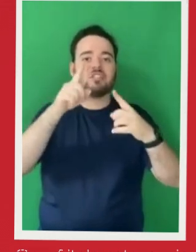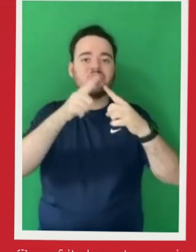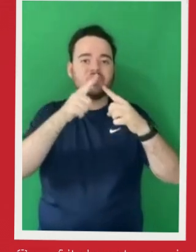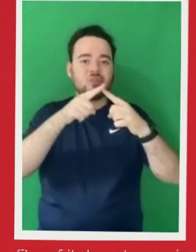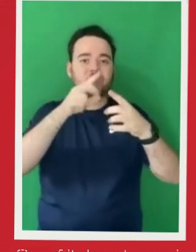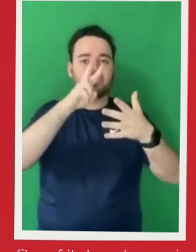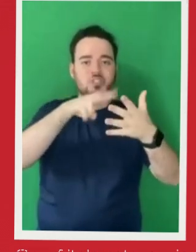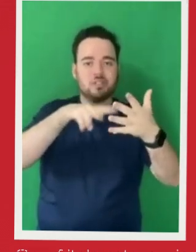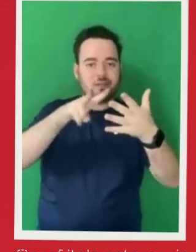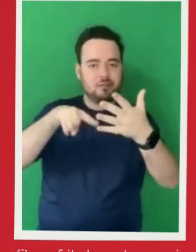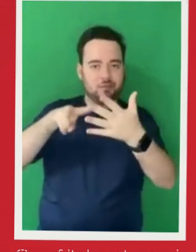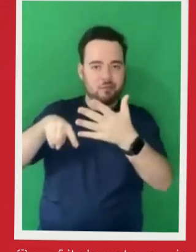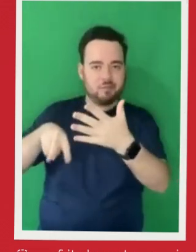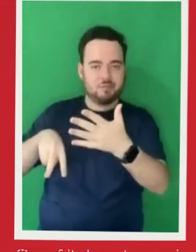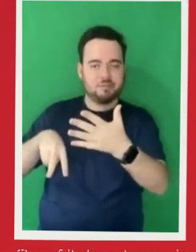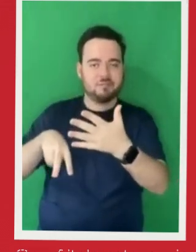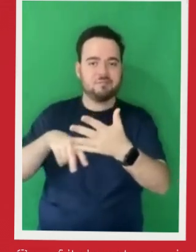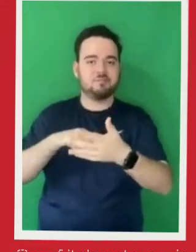seus tipos.